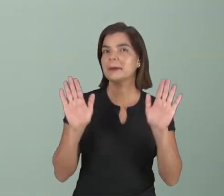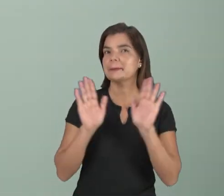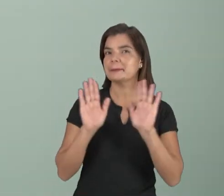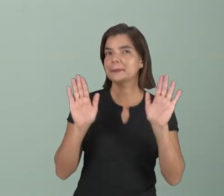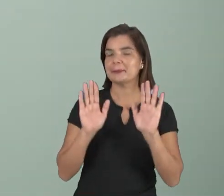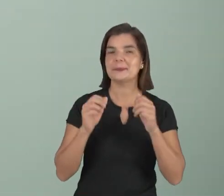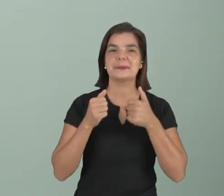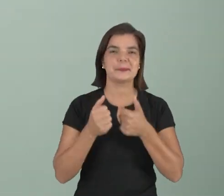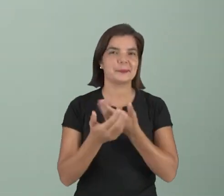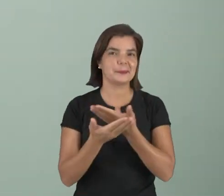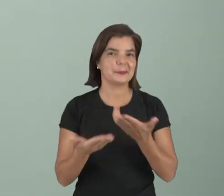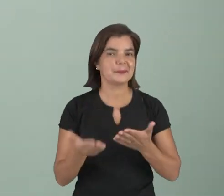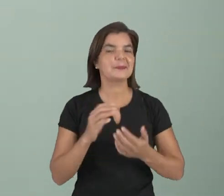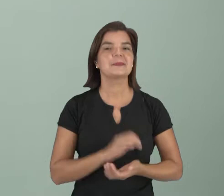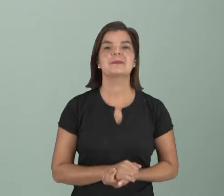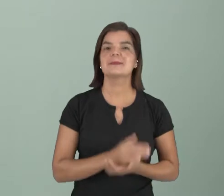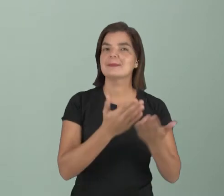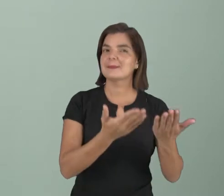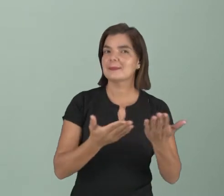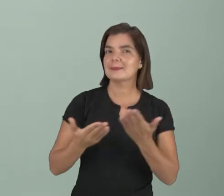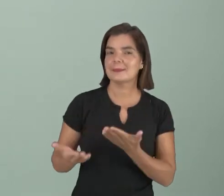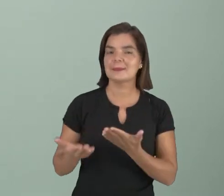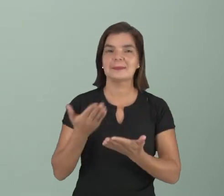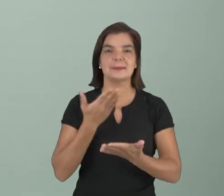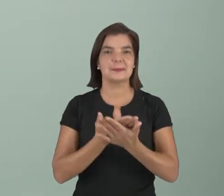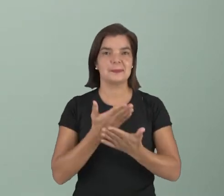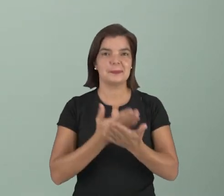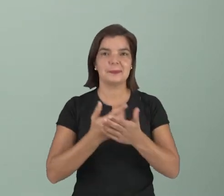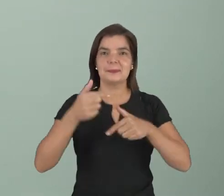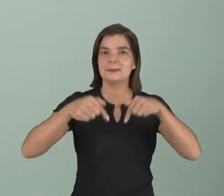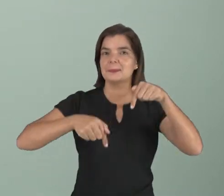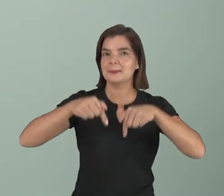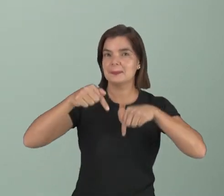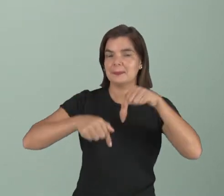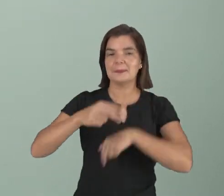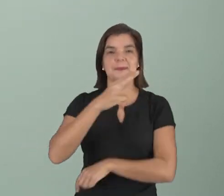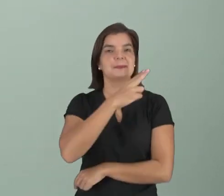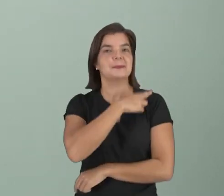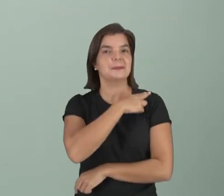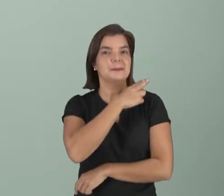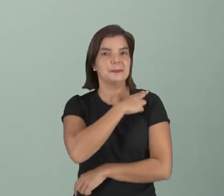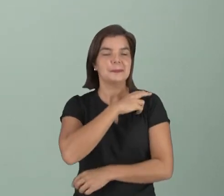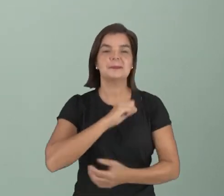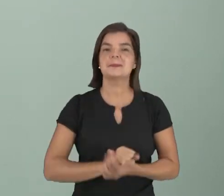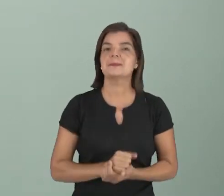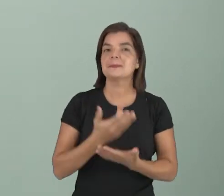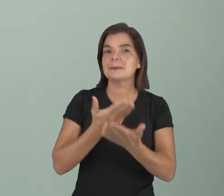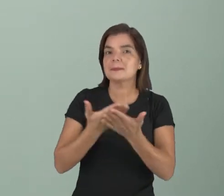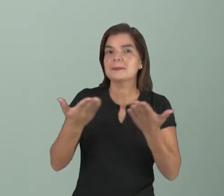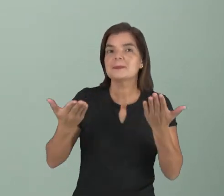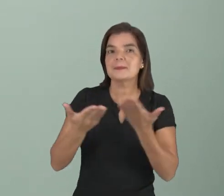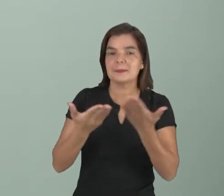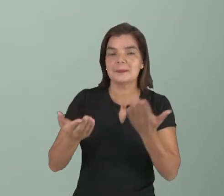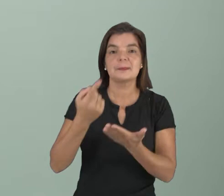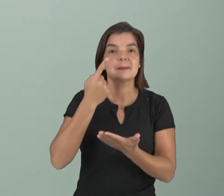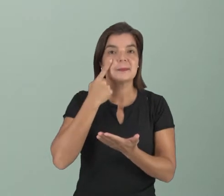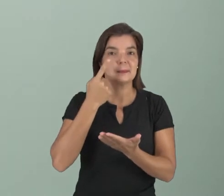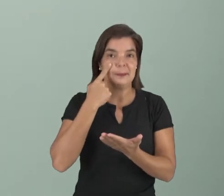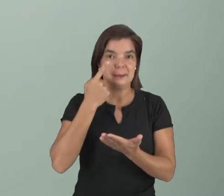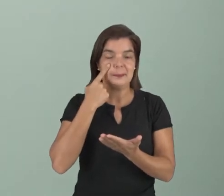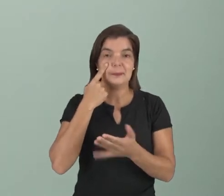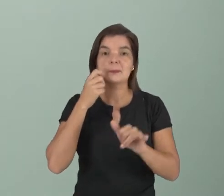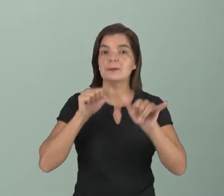Olá, pessoal, tudo bem? Seja bem-vindo a mais uma aula de Química da segunda série. Na aula de hoje, a gente vai estar trabalhando sobre